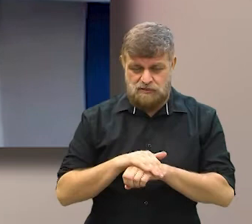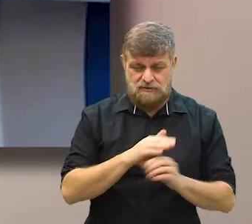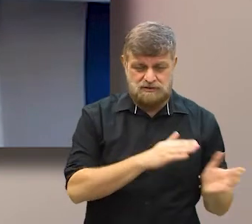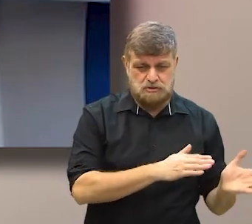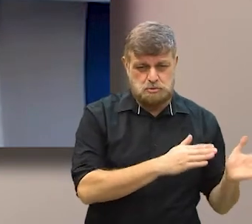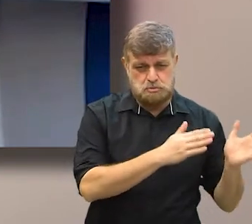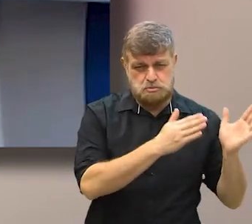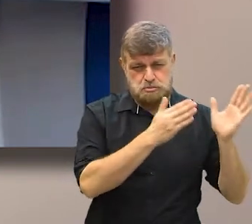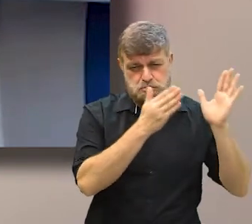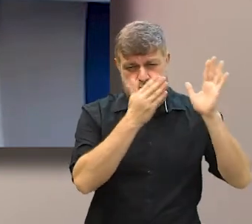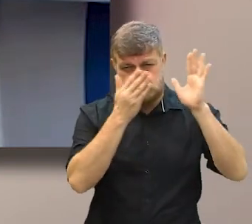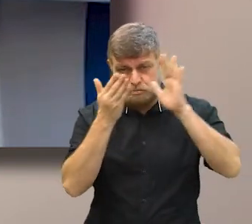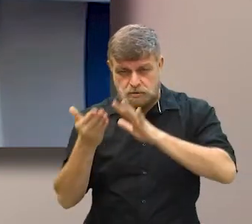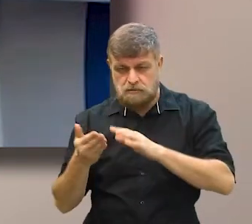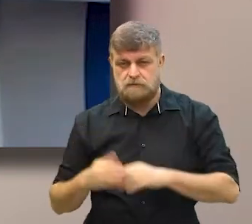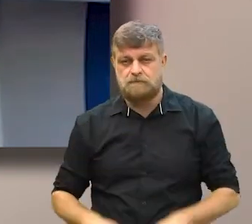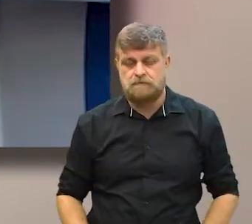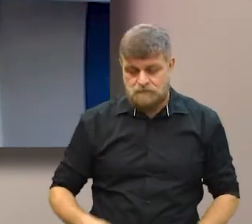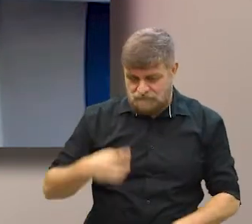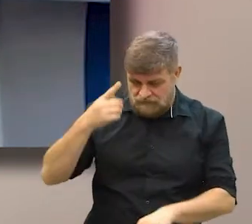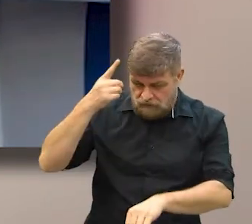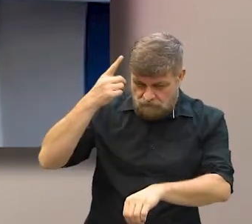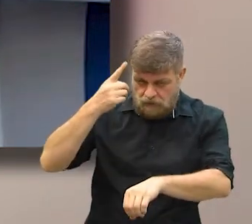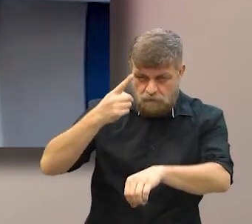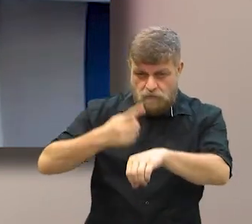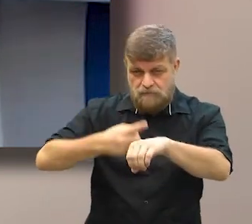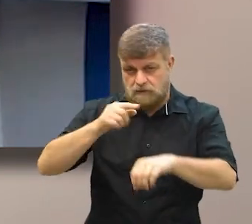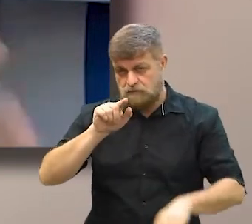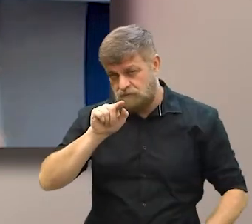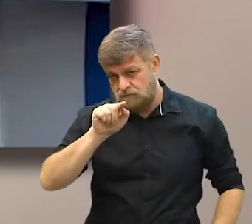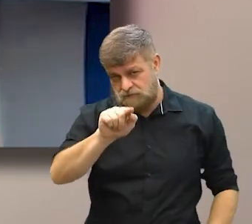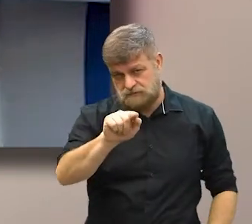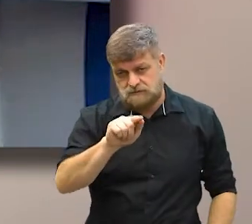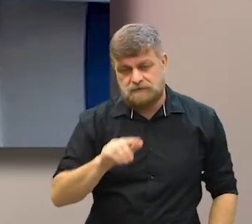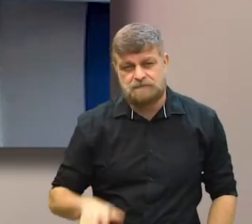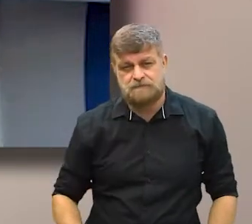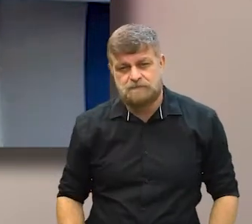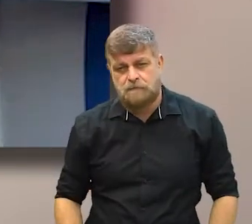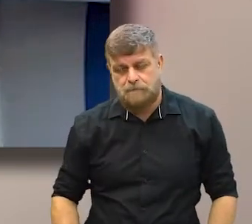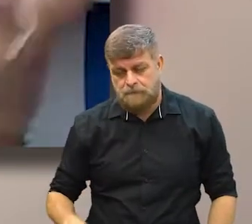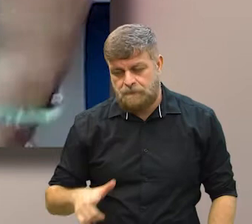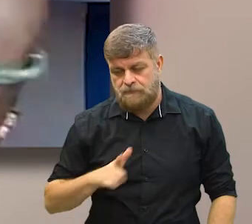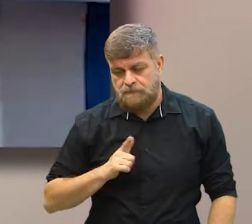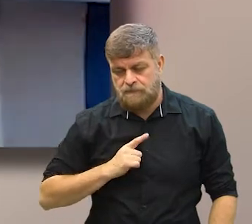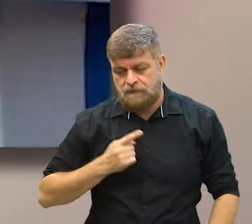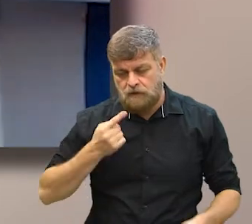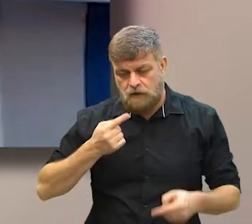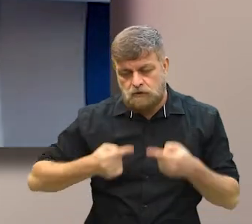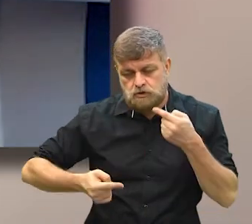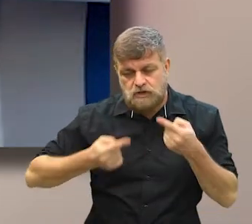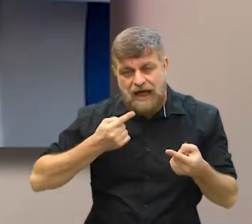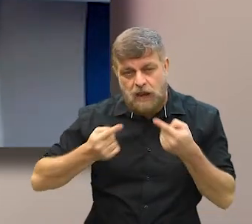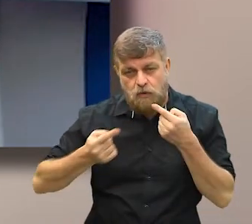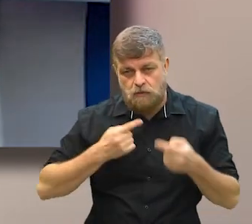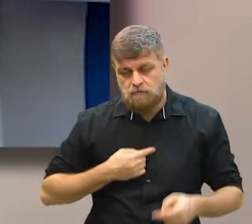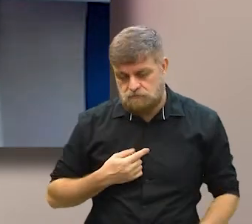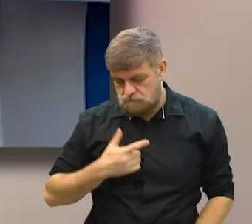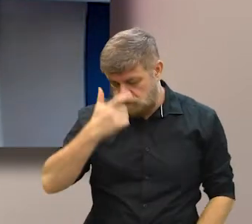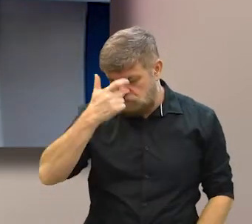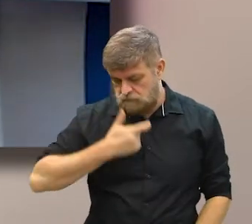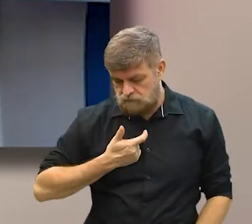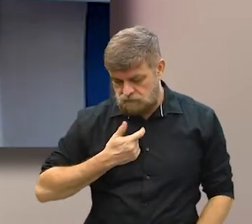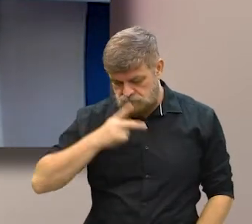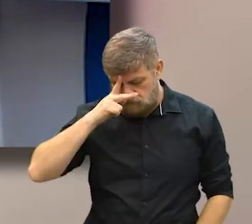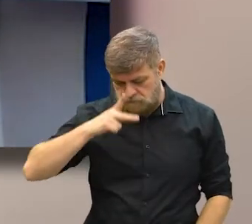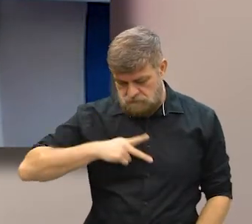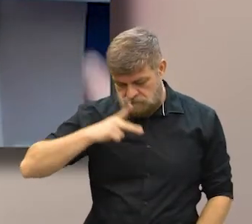sono? Então, esse é o momento para você ter um diálogo positivo com